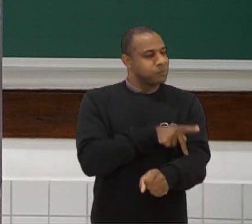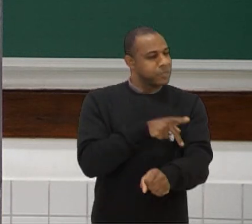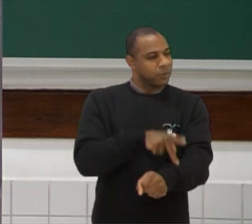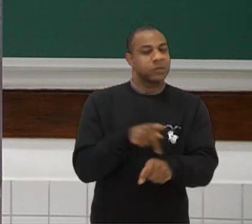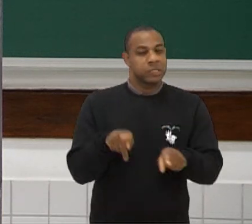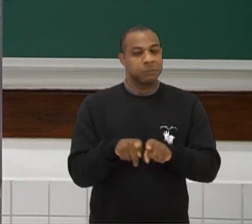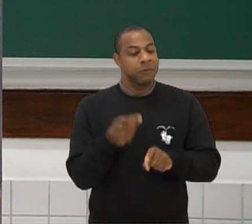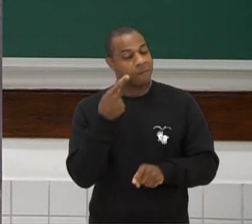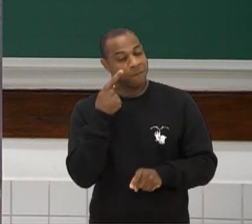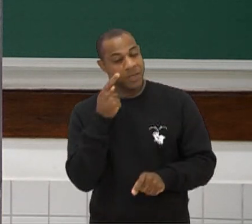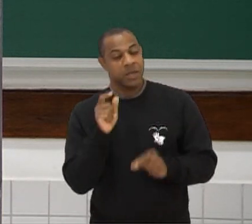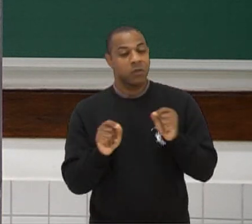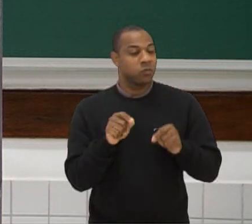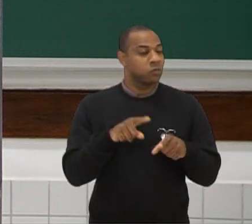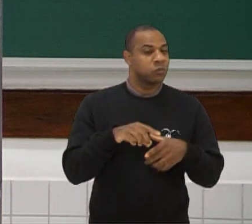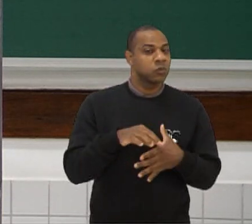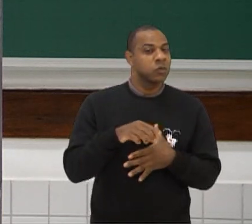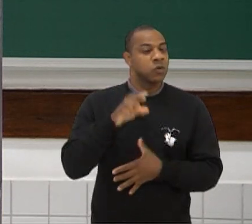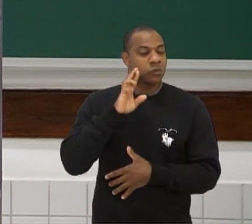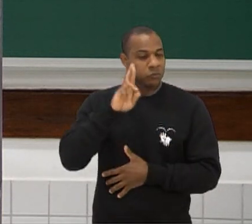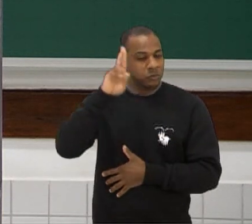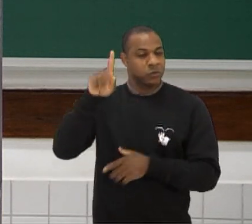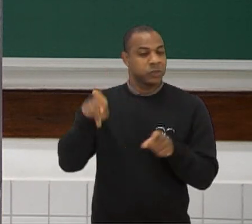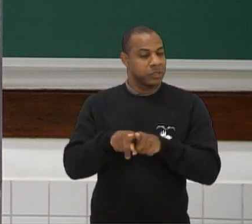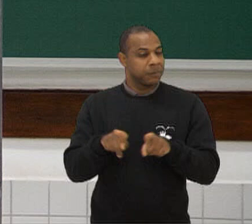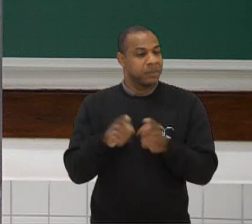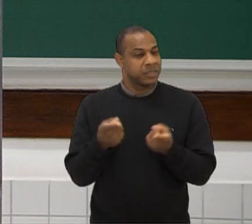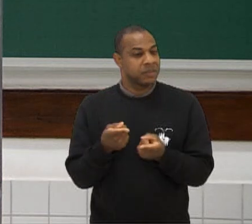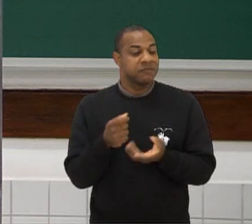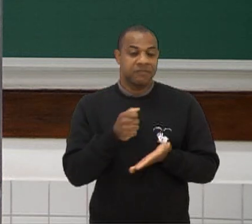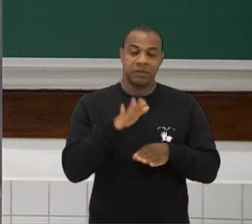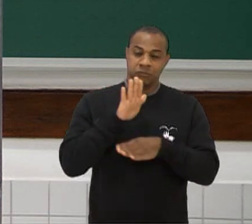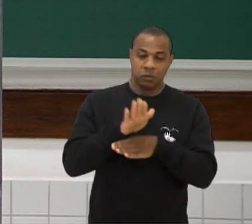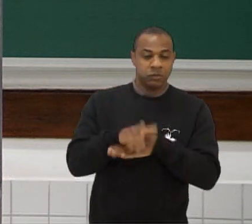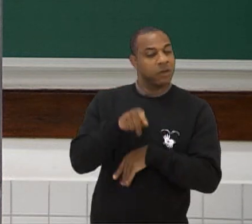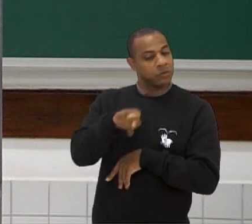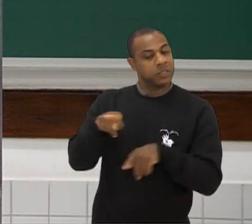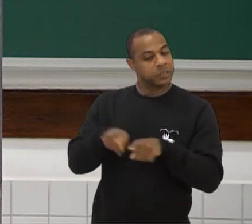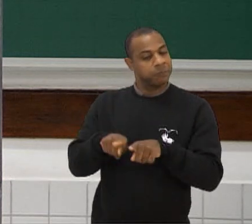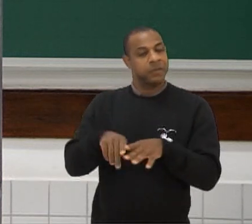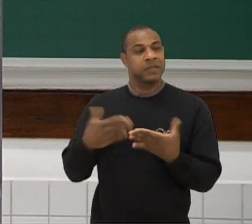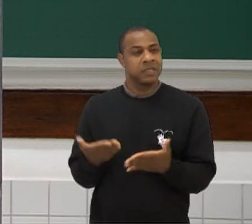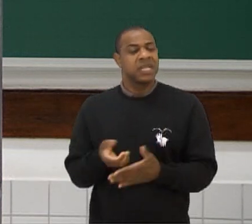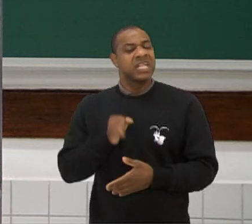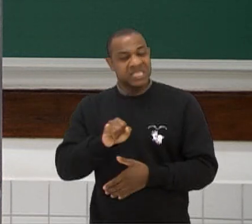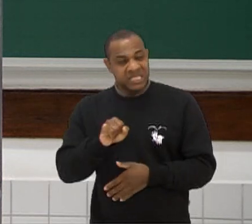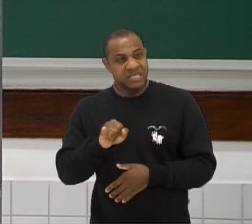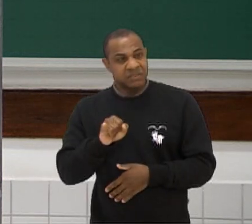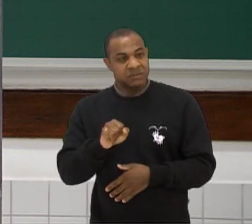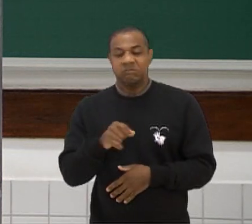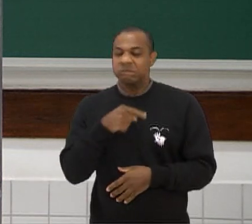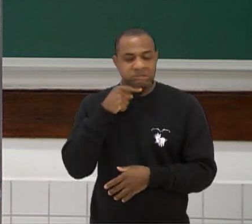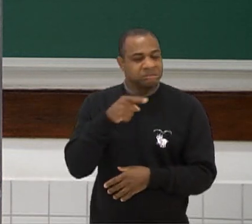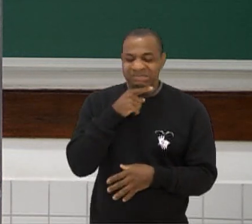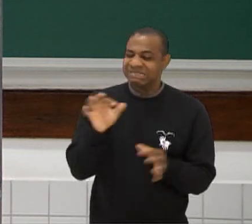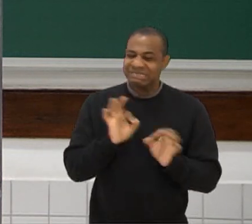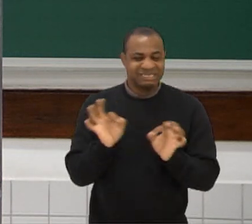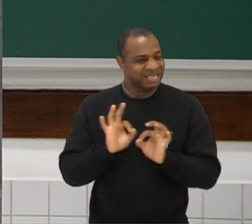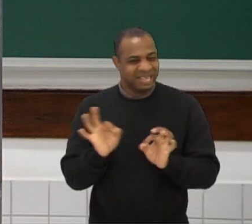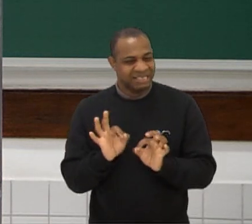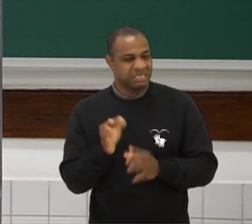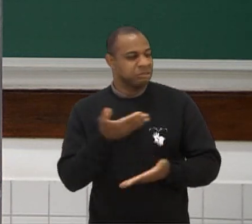pedagógica, verifique com a direção escolar, que eles vão dar o suporte para vocês ali. Se mesmo assim você ainda não